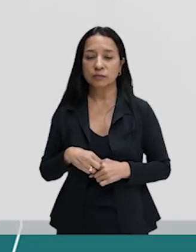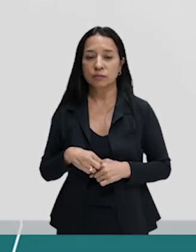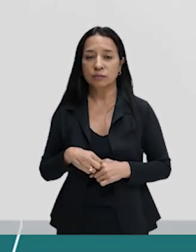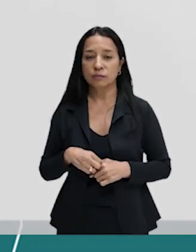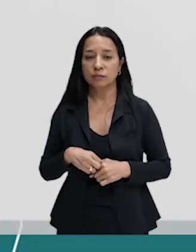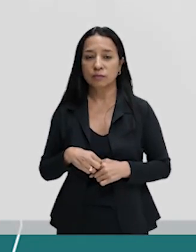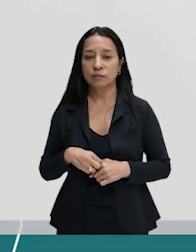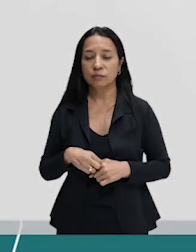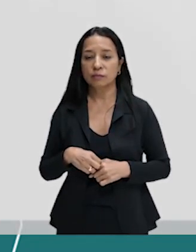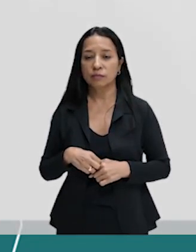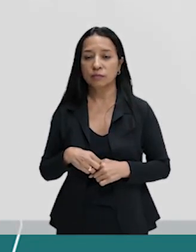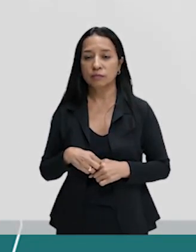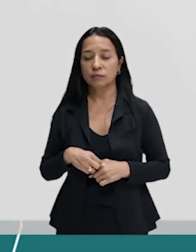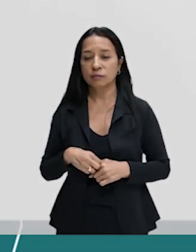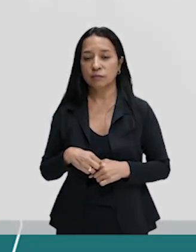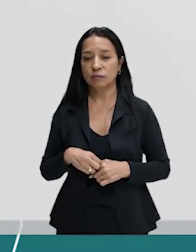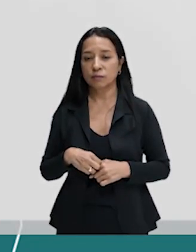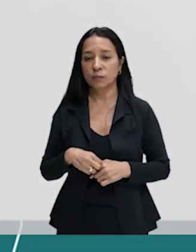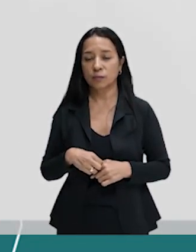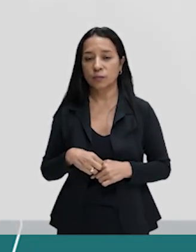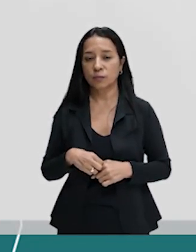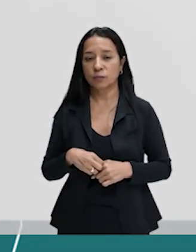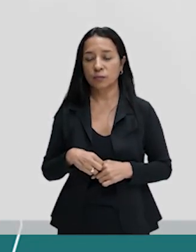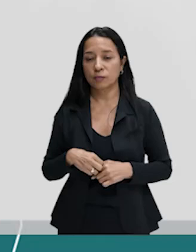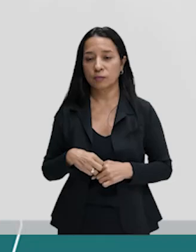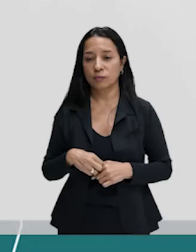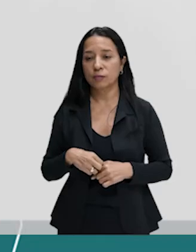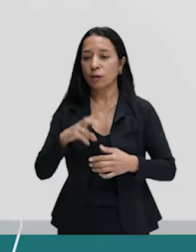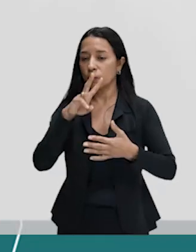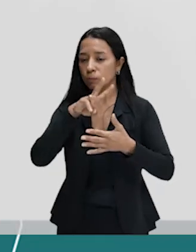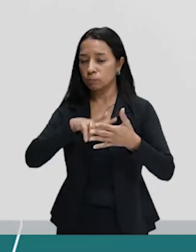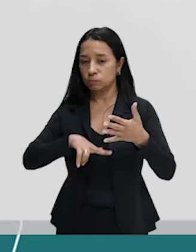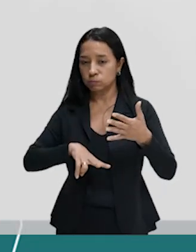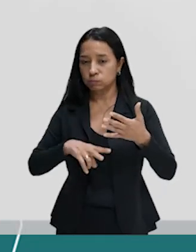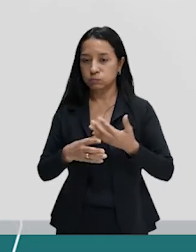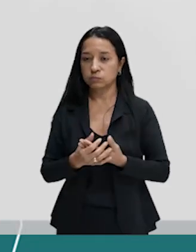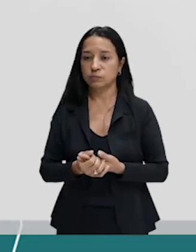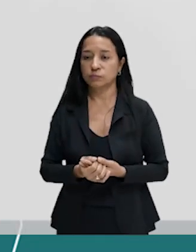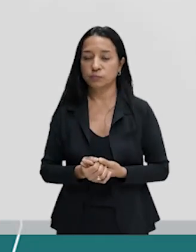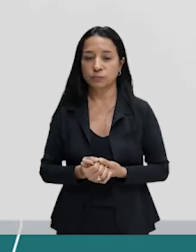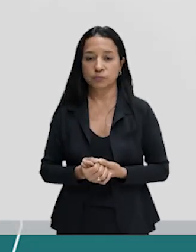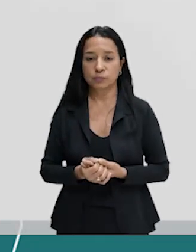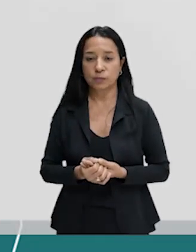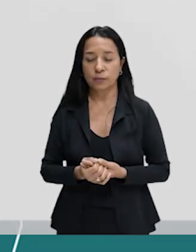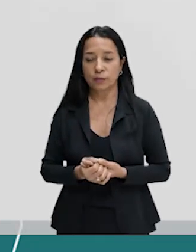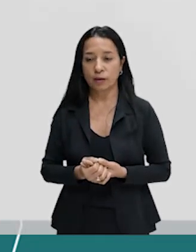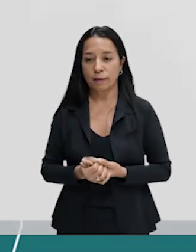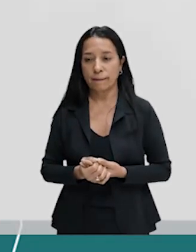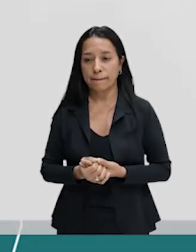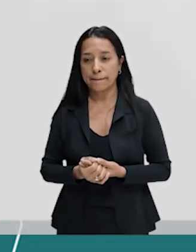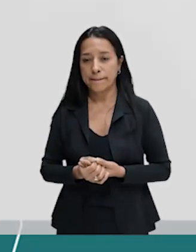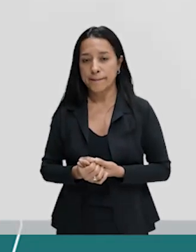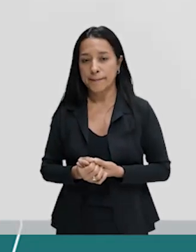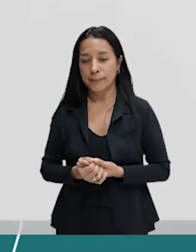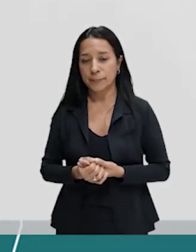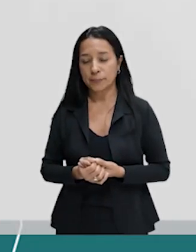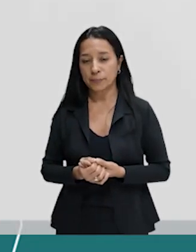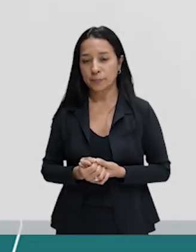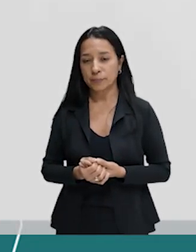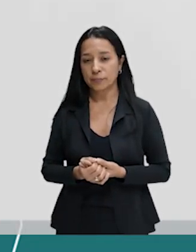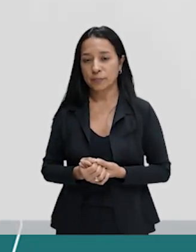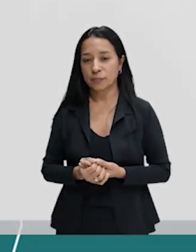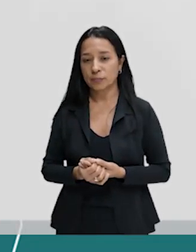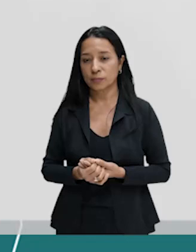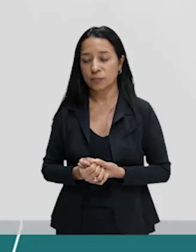foi e nem se trata de modernismo, que é denominado pelos seus autores, por vezes, de